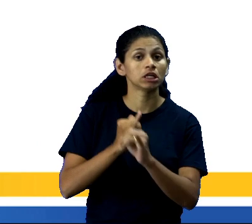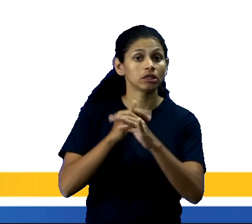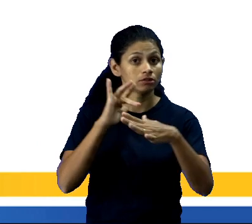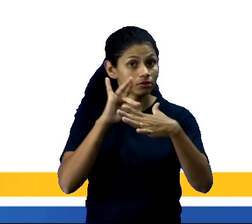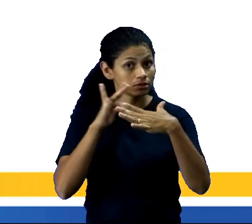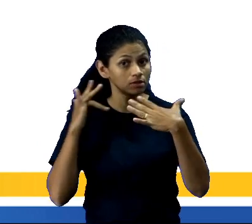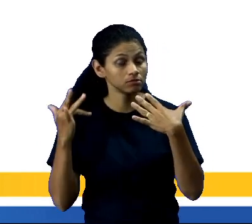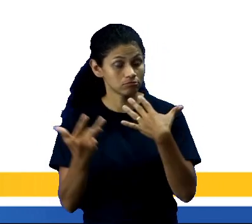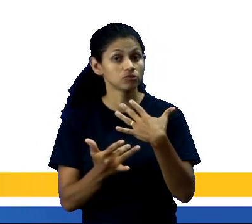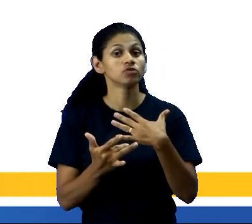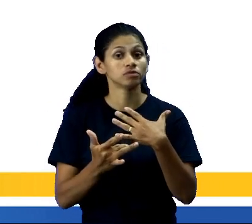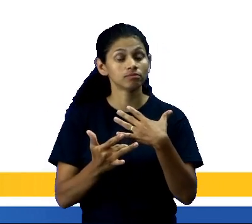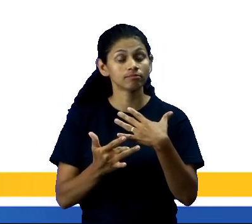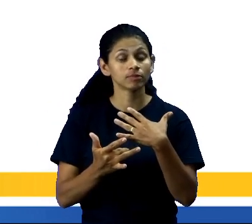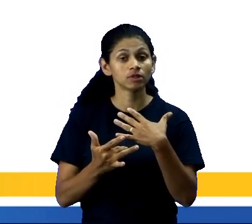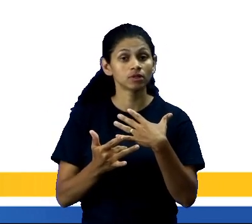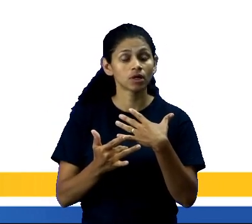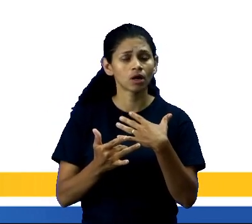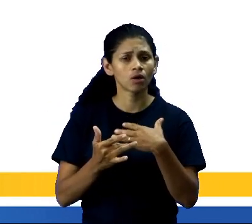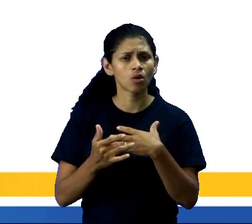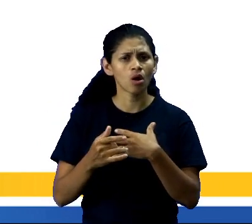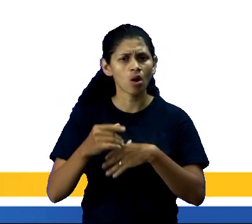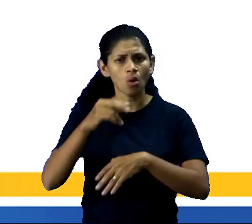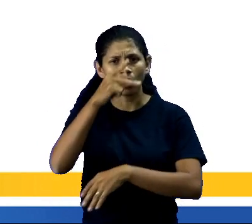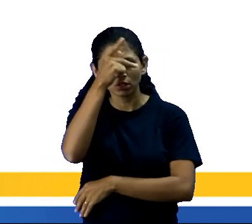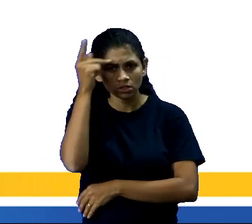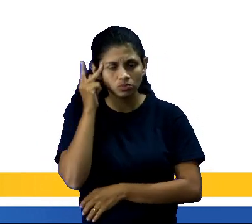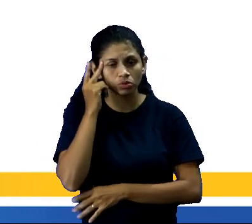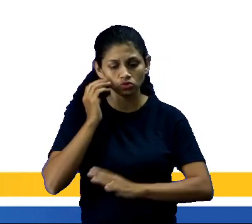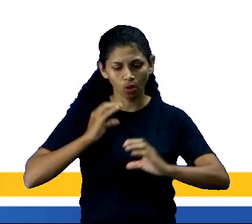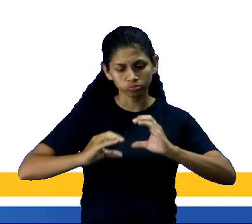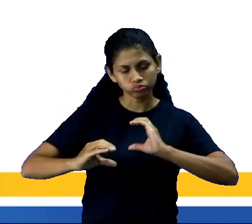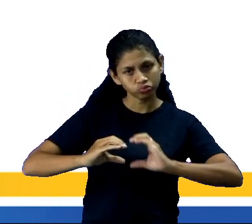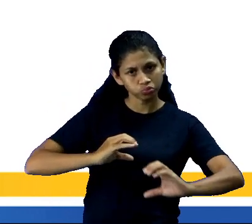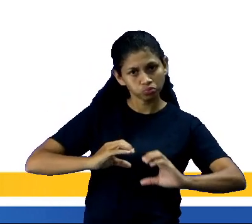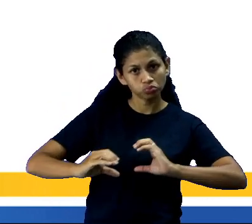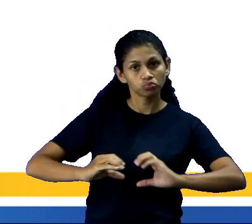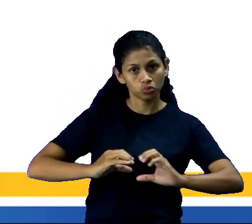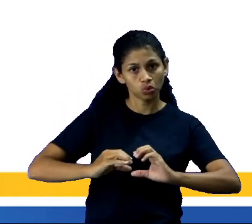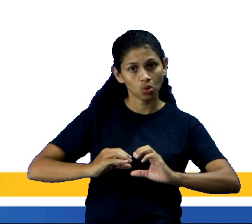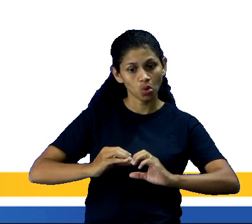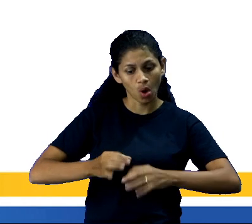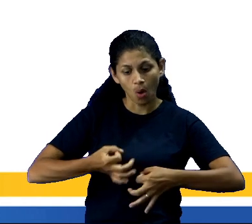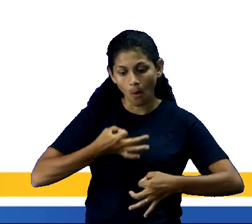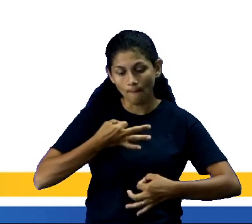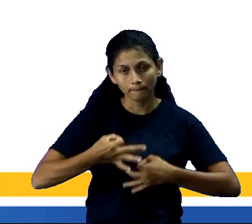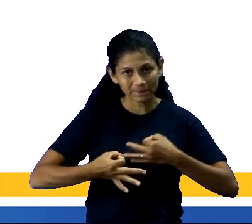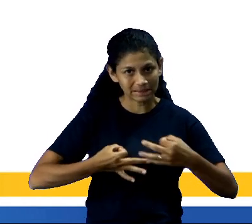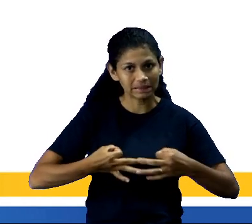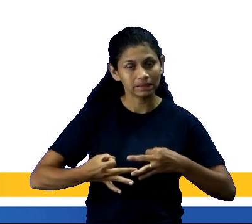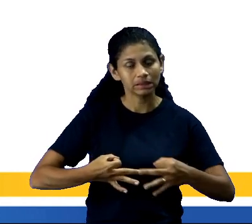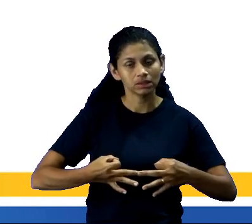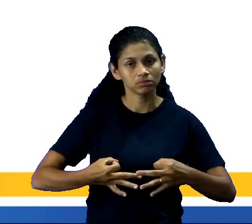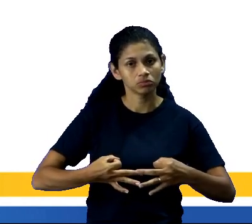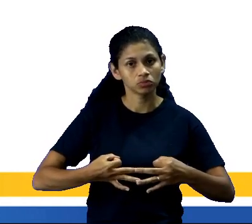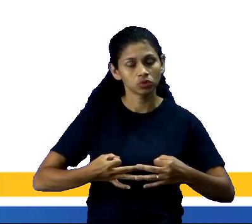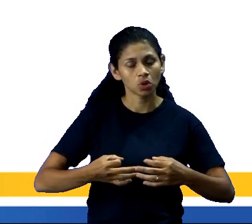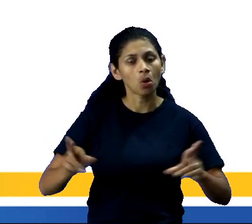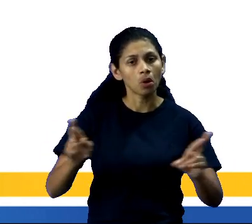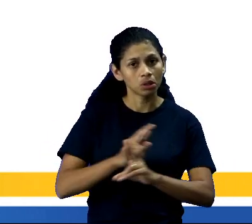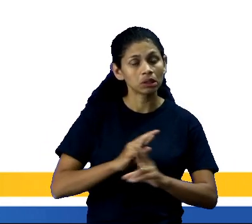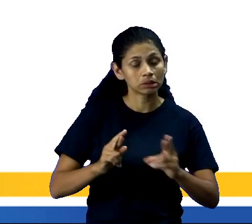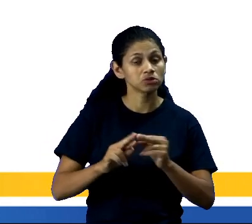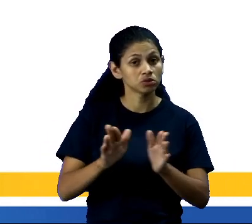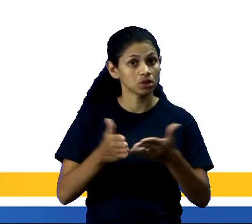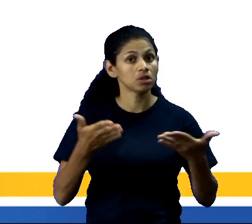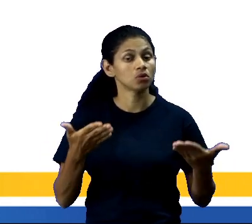estão publicando, então as pessoas comentam muito, né, abaixo das publicações a respeito de